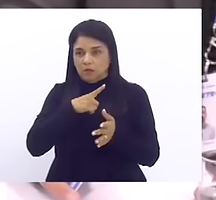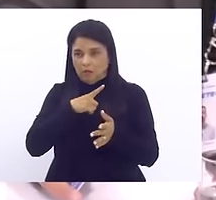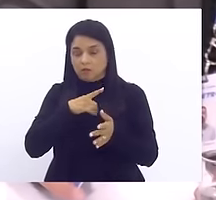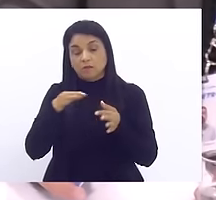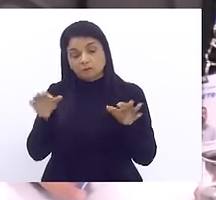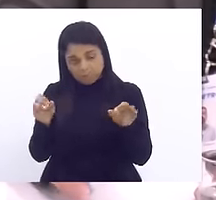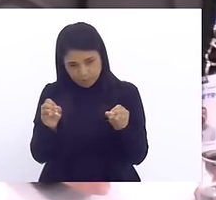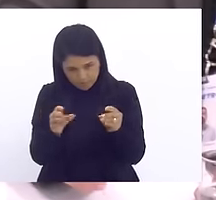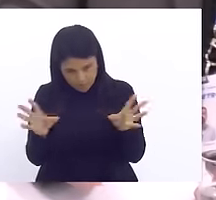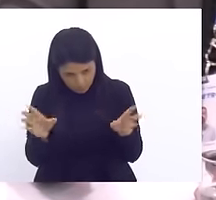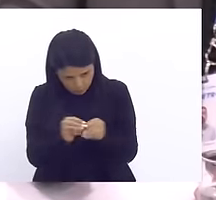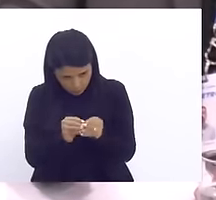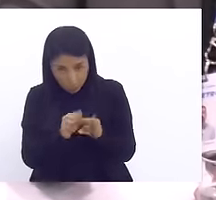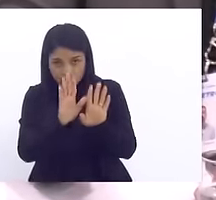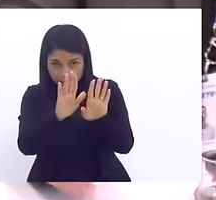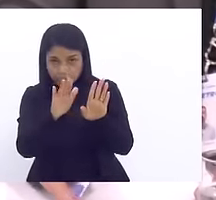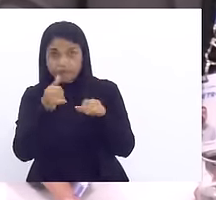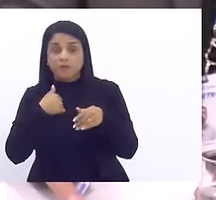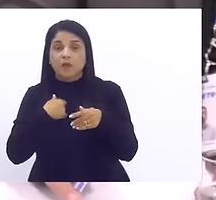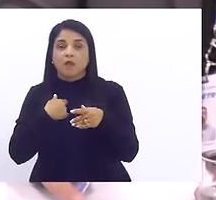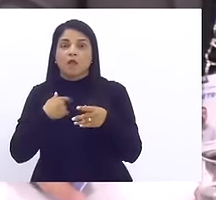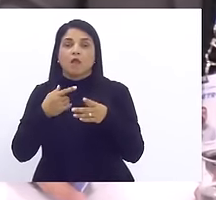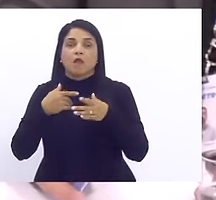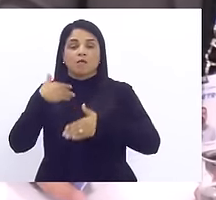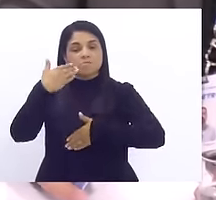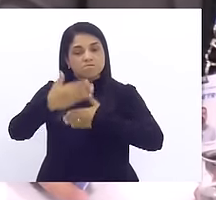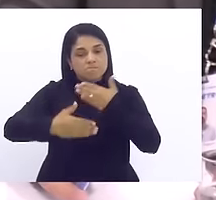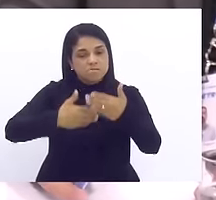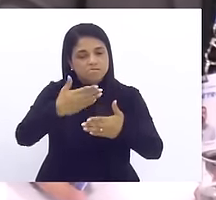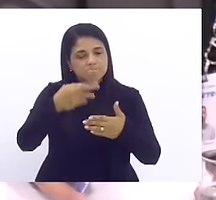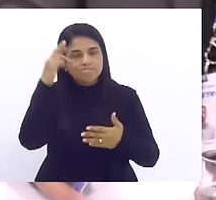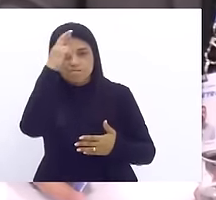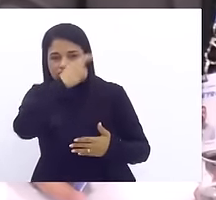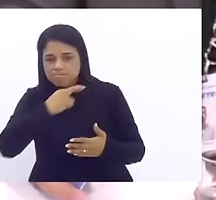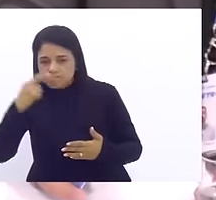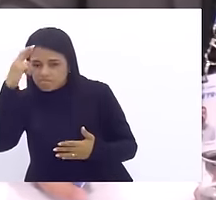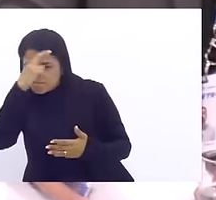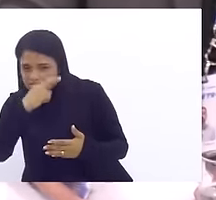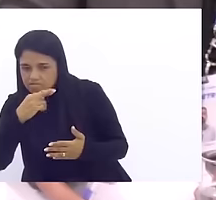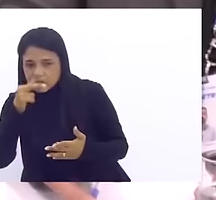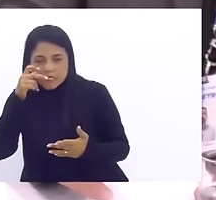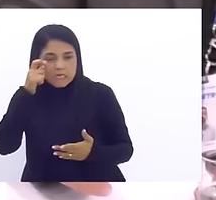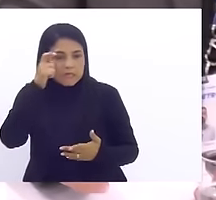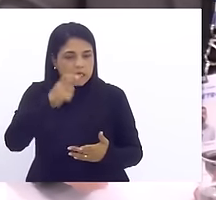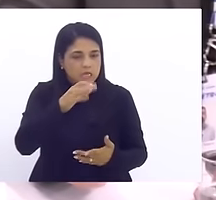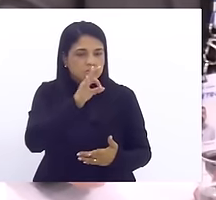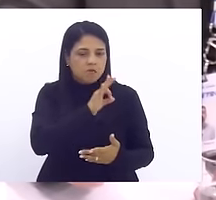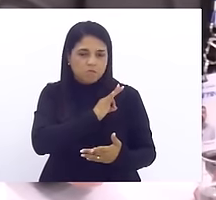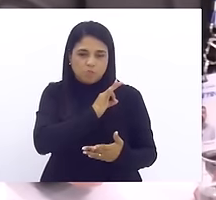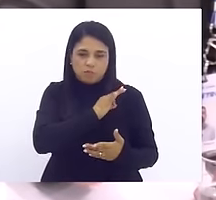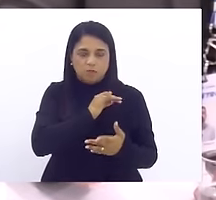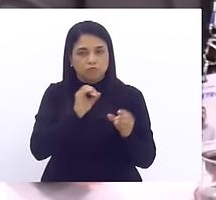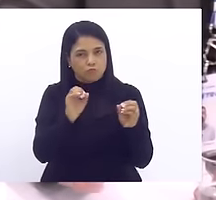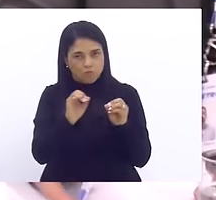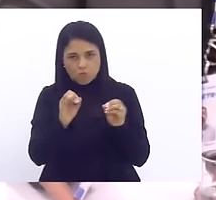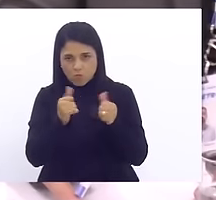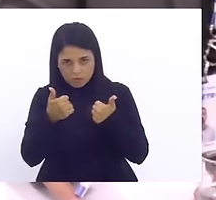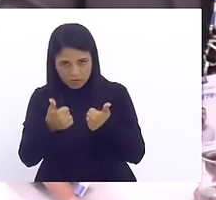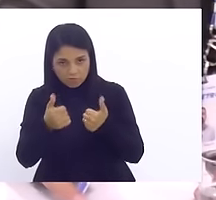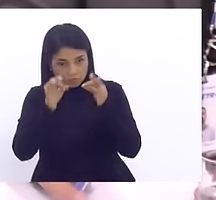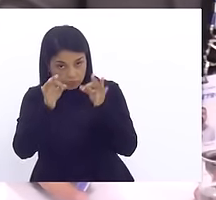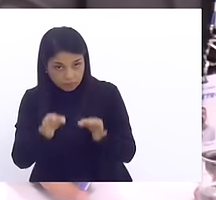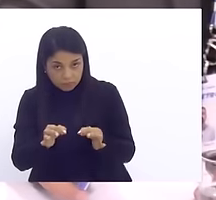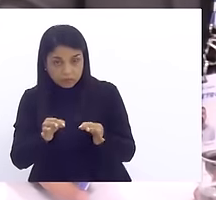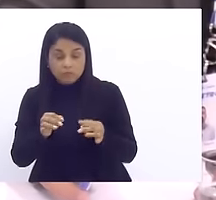as pessoas concluir após encerrado o procedimento investigativo não havendo mais interesse policial sobre aquele bem o